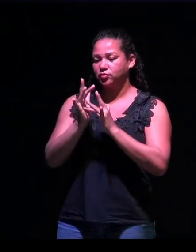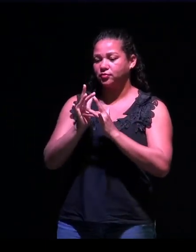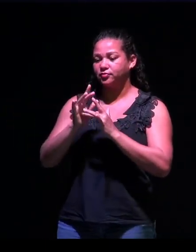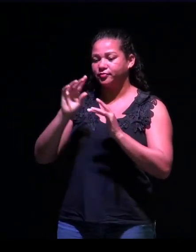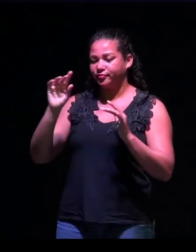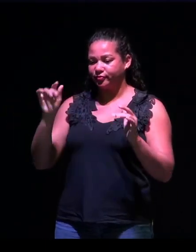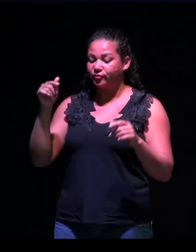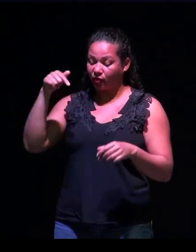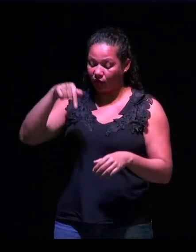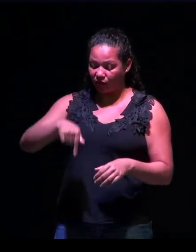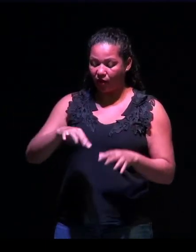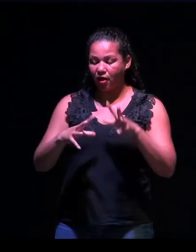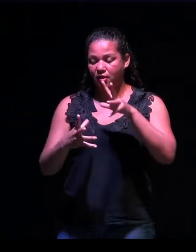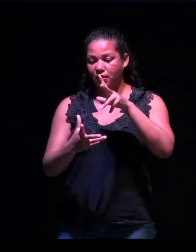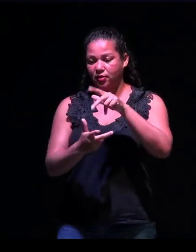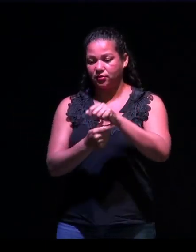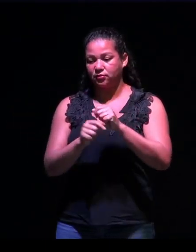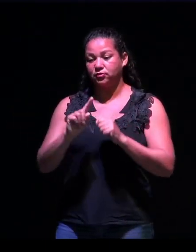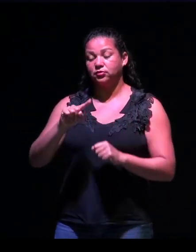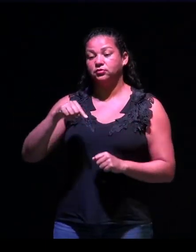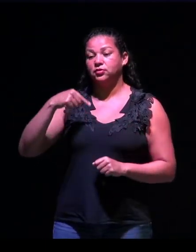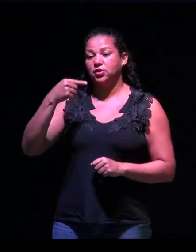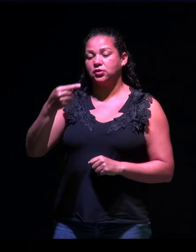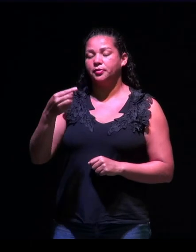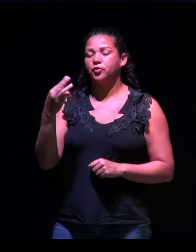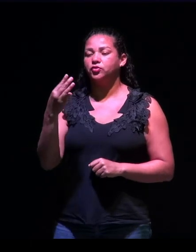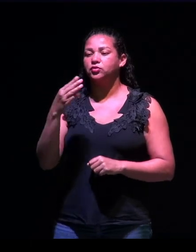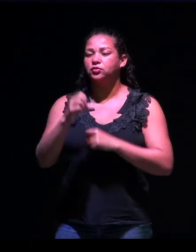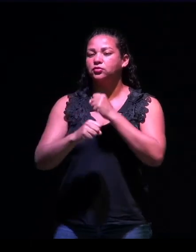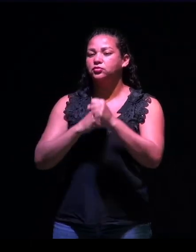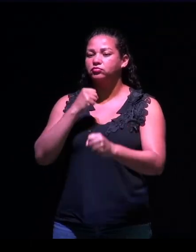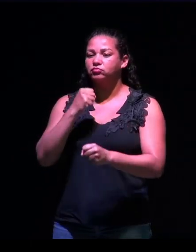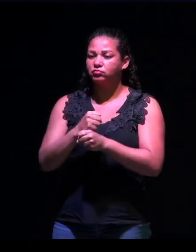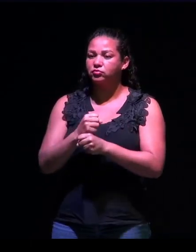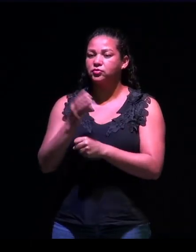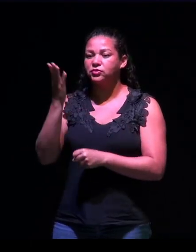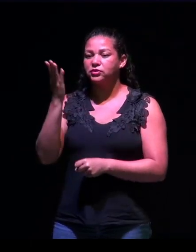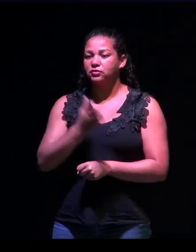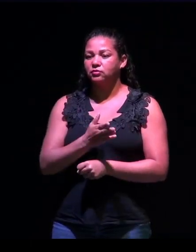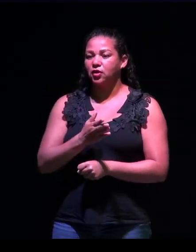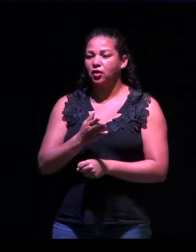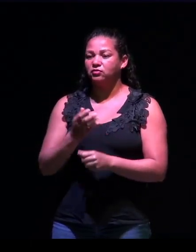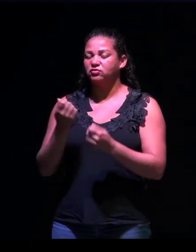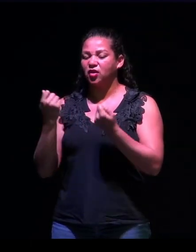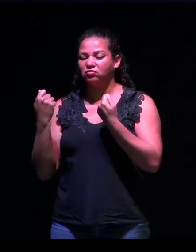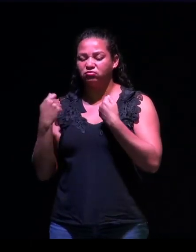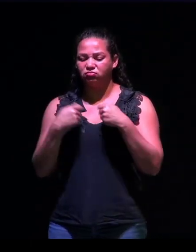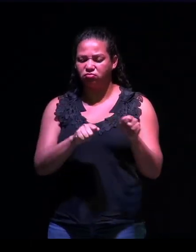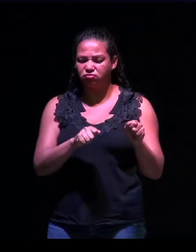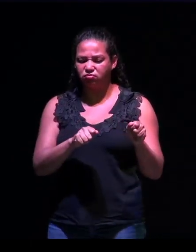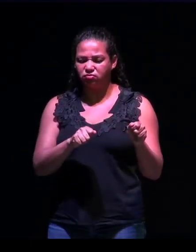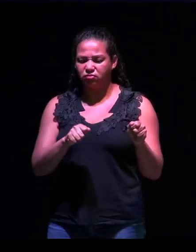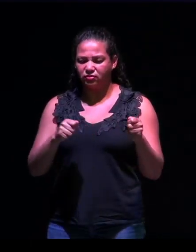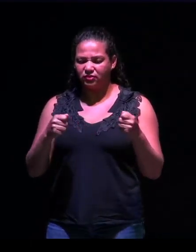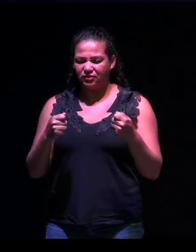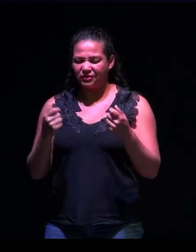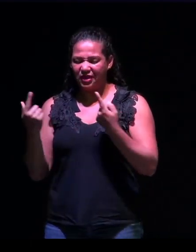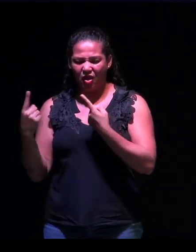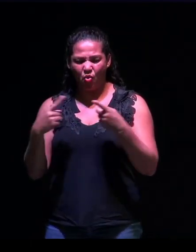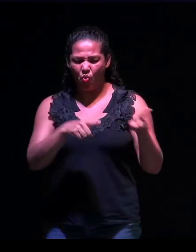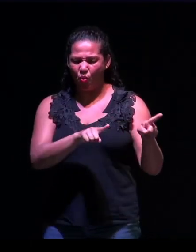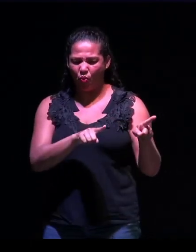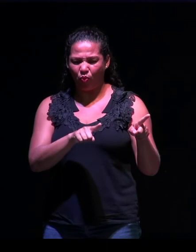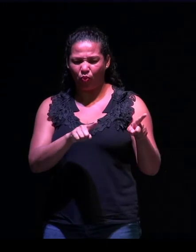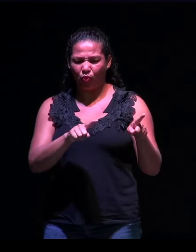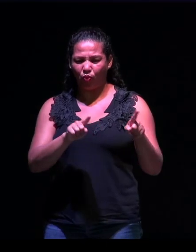ele vai enganar. Mas depois de 3 anos e meio, ele vai se revoltar contra Israel. E ele vai unir, a Bíblia diz